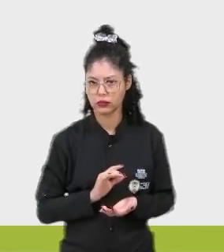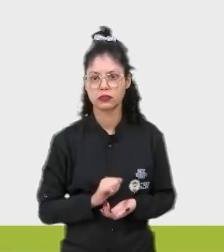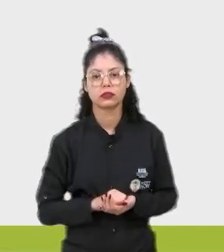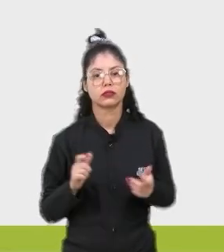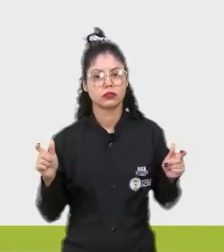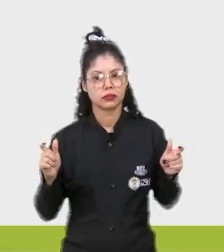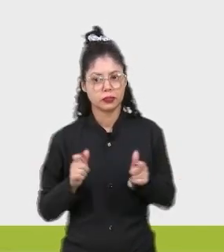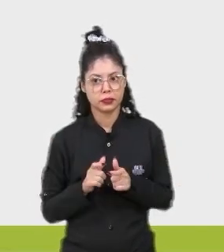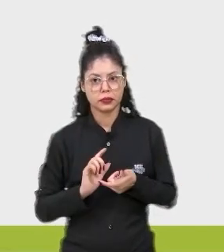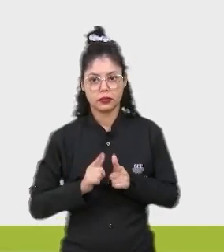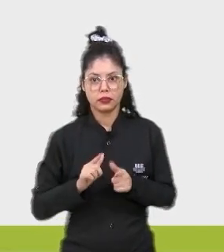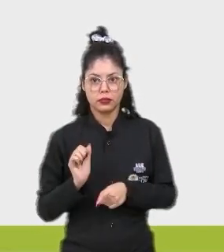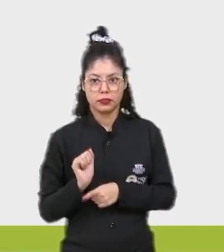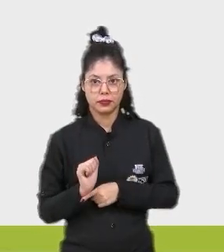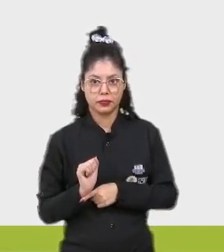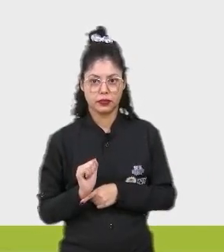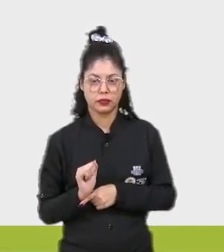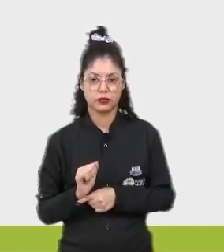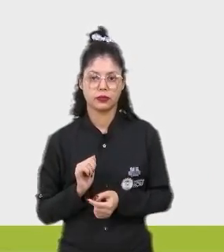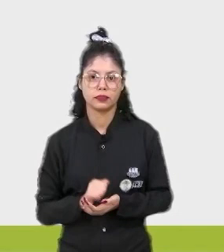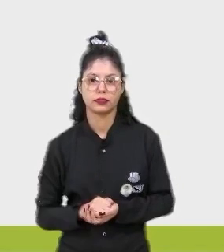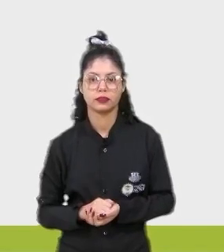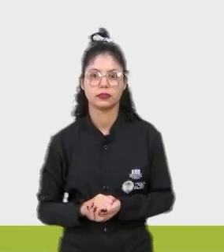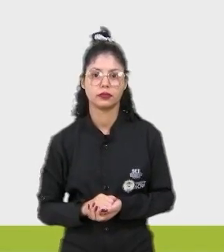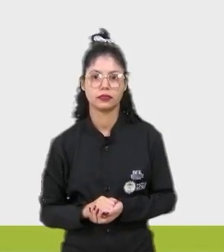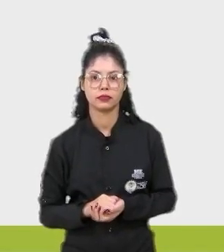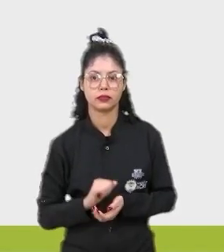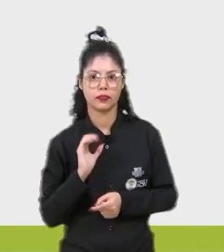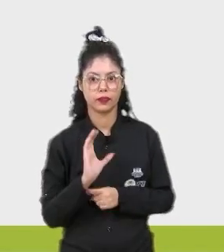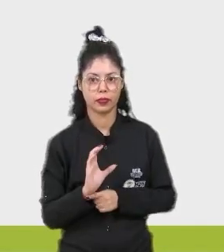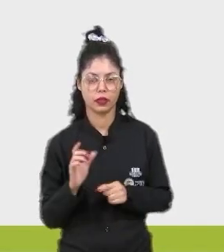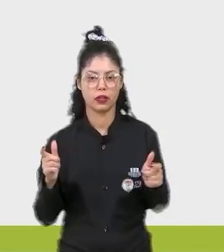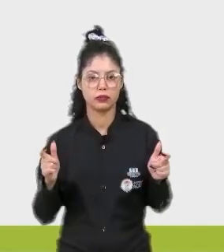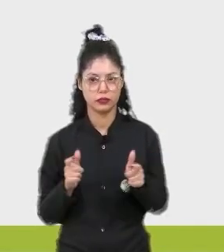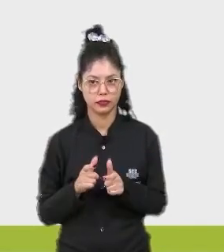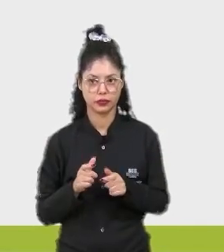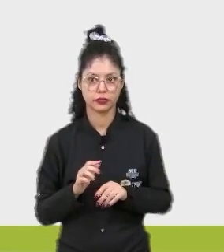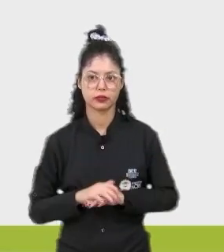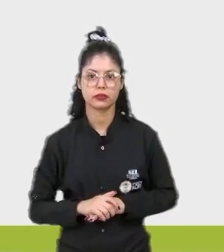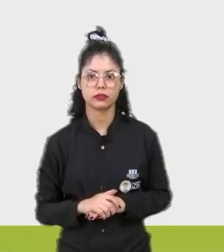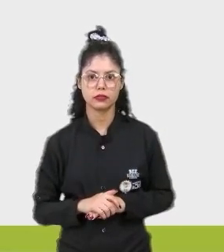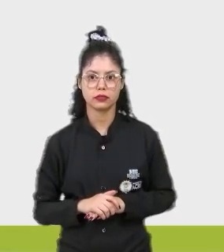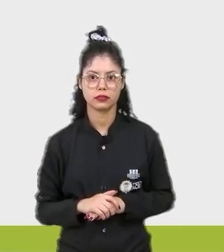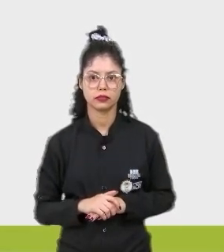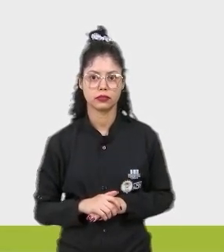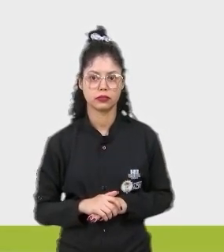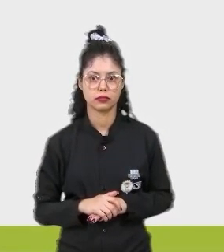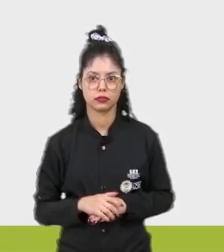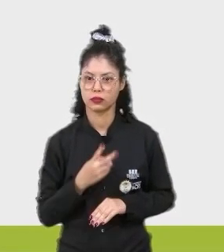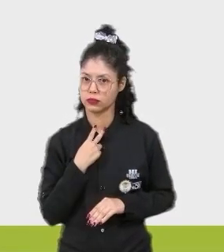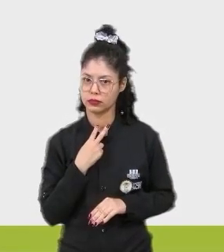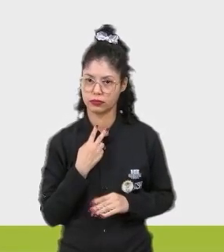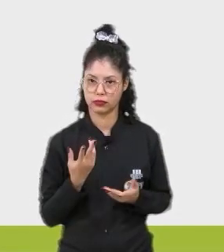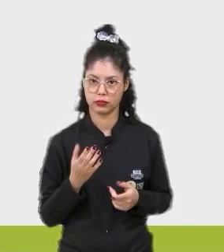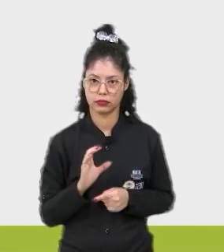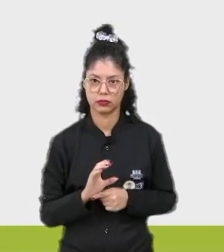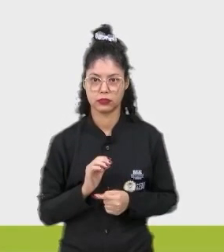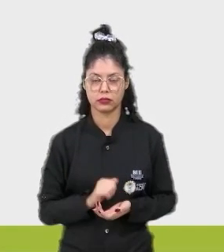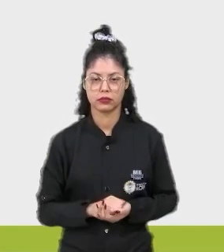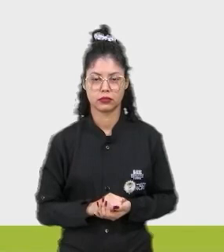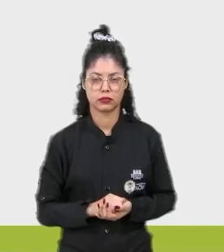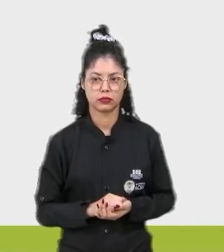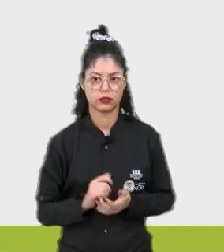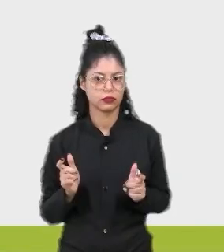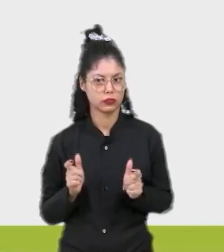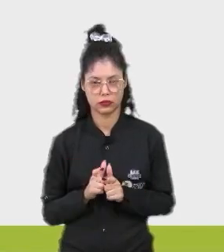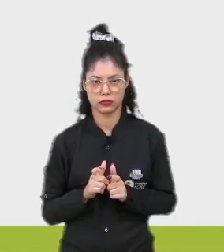retorno, a letra A está ok, o tempo de retorno aumenta, a letra C, o tempo de retorno diminui, a letra C não pode ser. O tempo de retorno